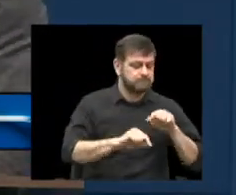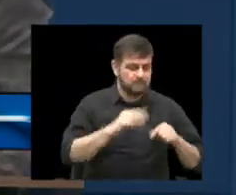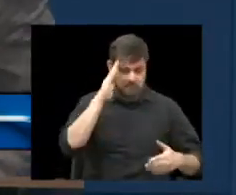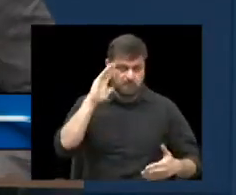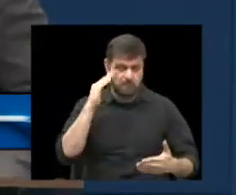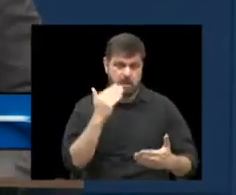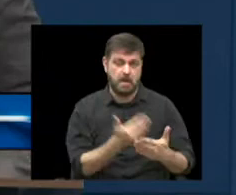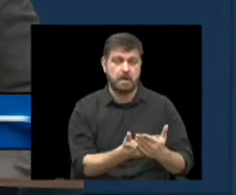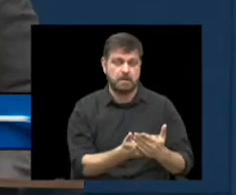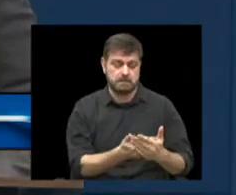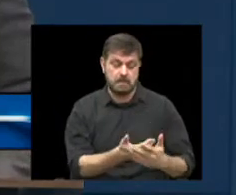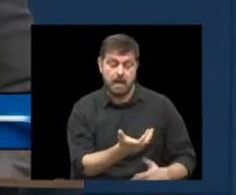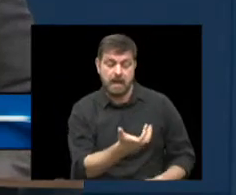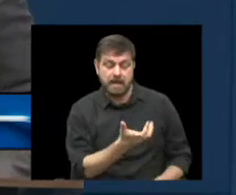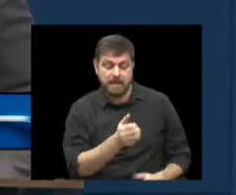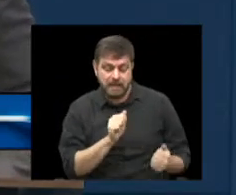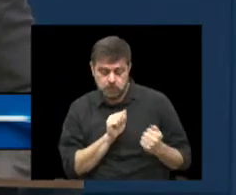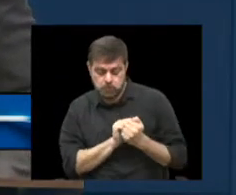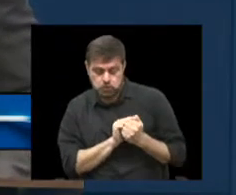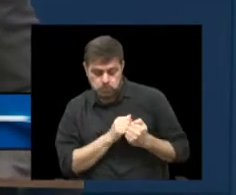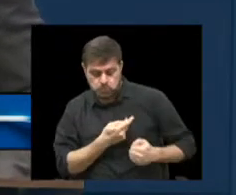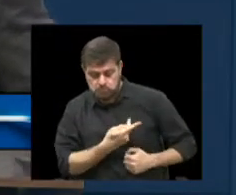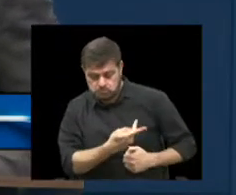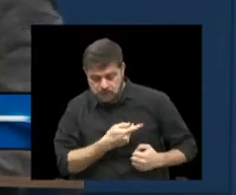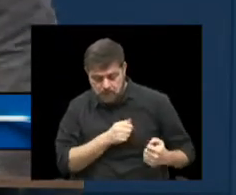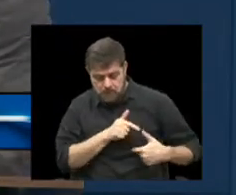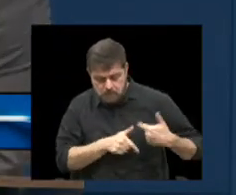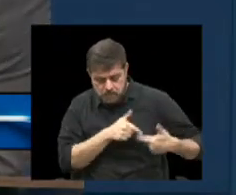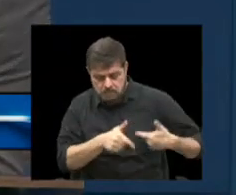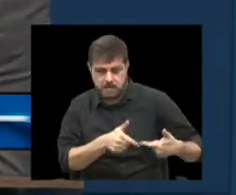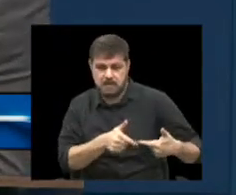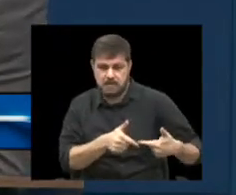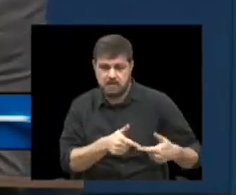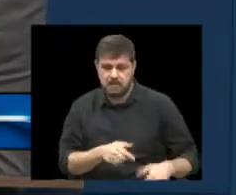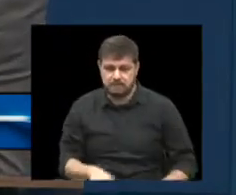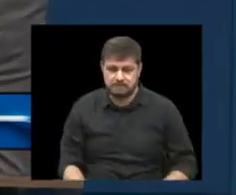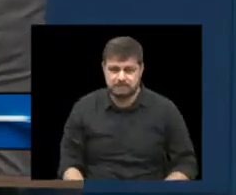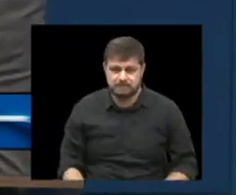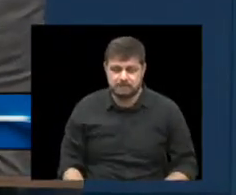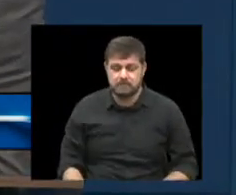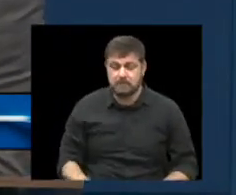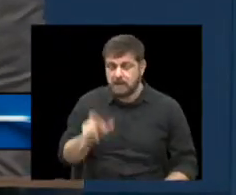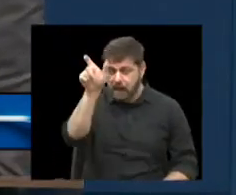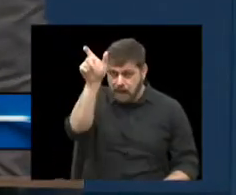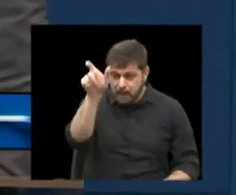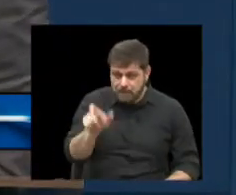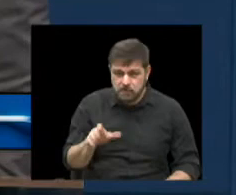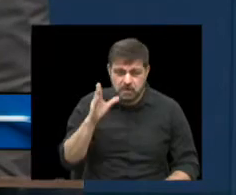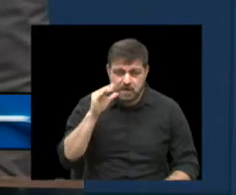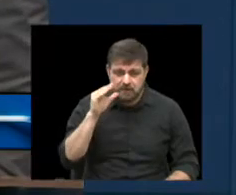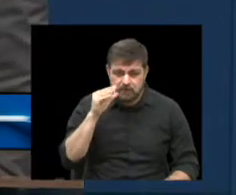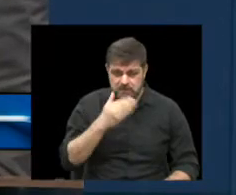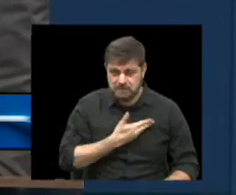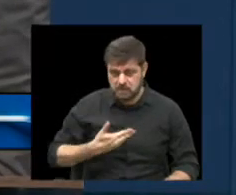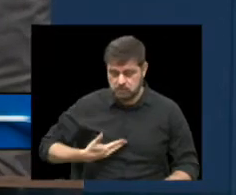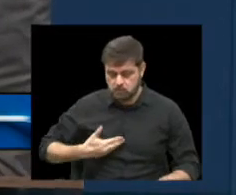nele, o trouxe ao seu lado para desenvolver um trabalho nessa cidade de Campinas. Enquanto o trabalhador